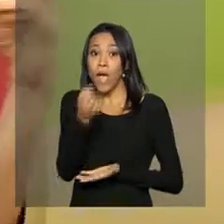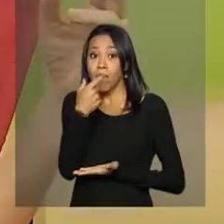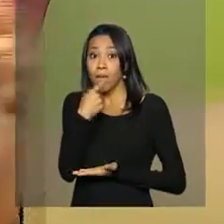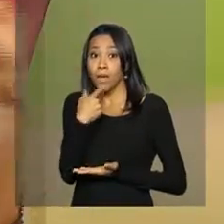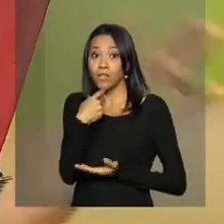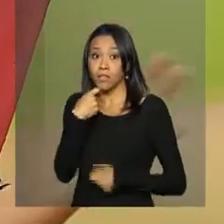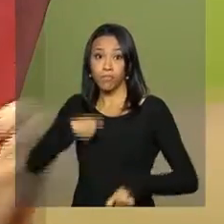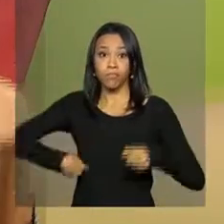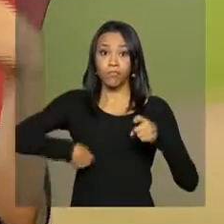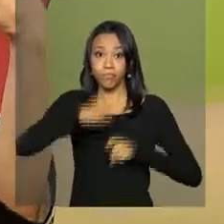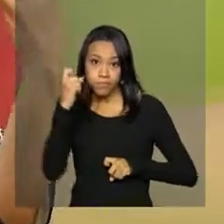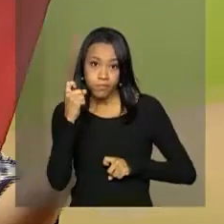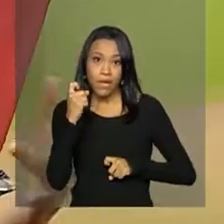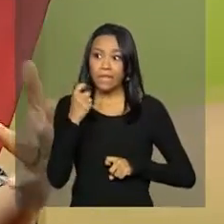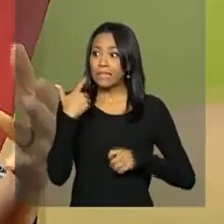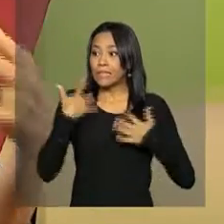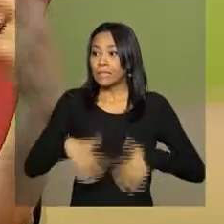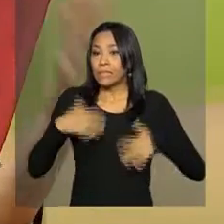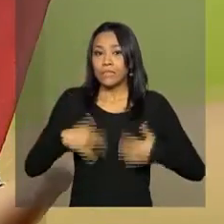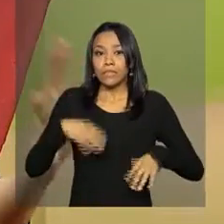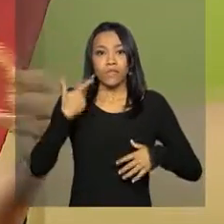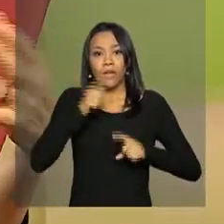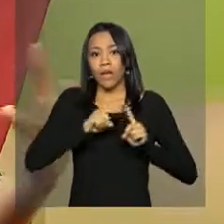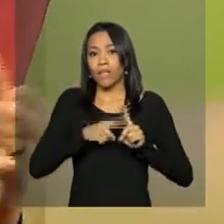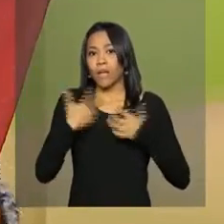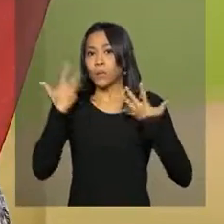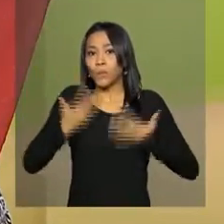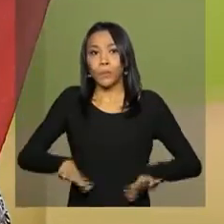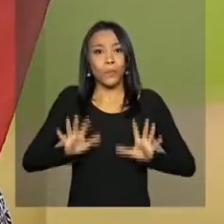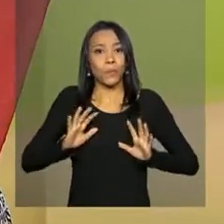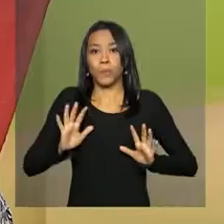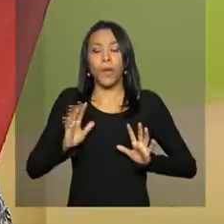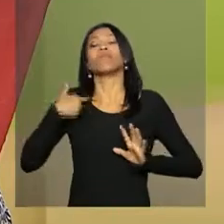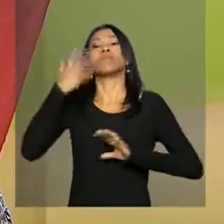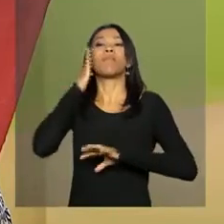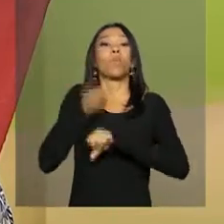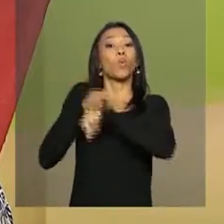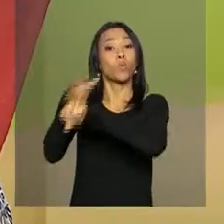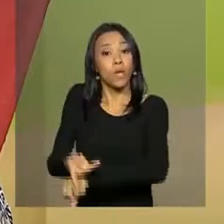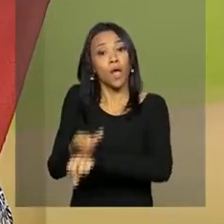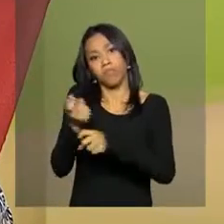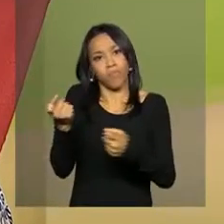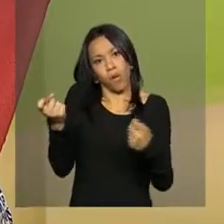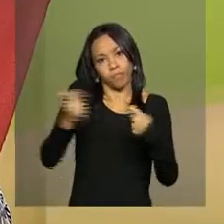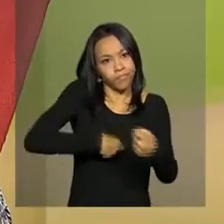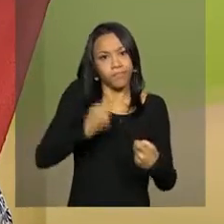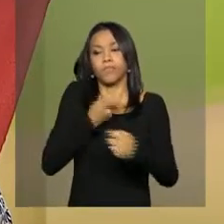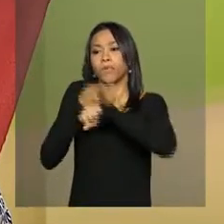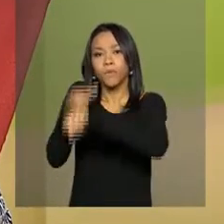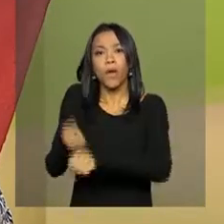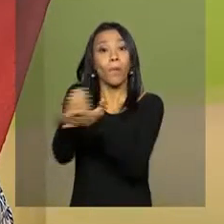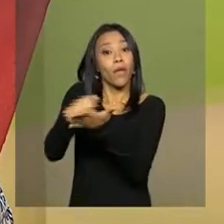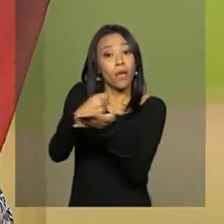se ela não quiser ela não engravidar não engravide vítima de um de um estupro e que ela possa ser